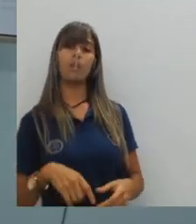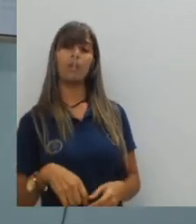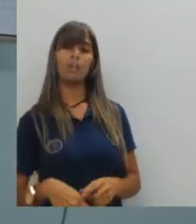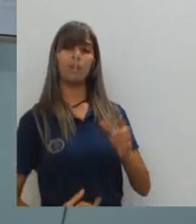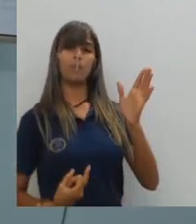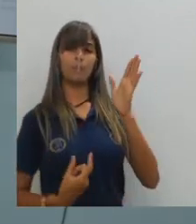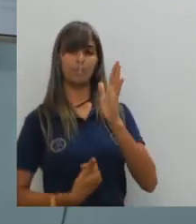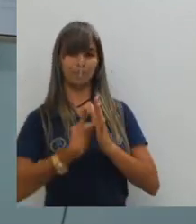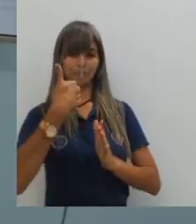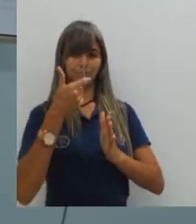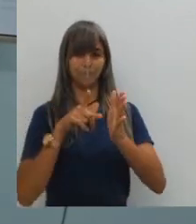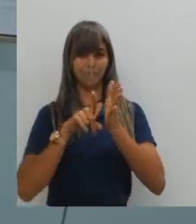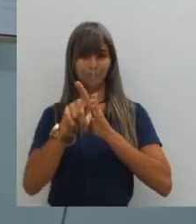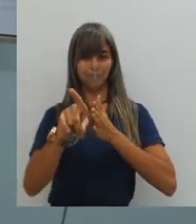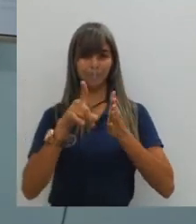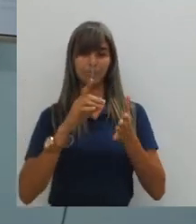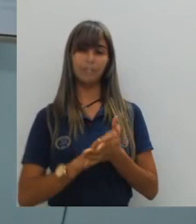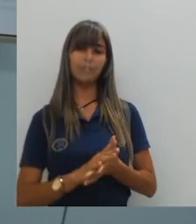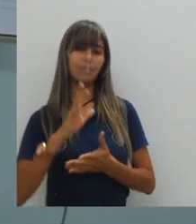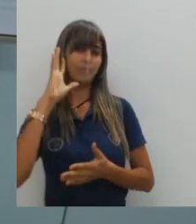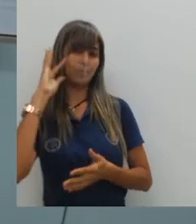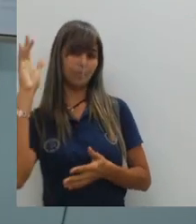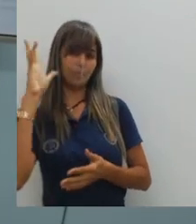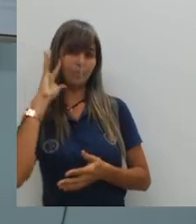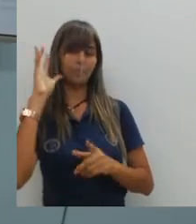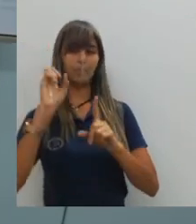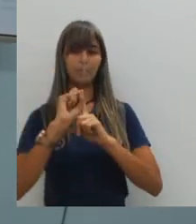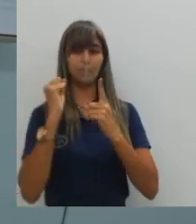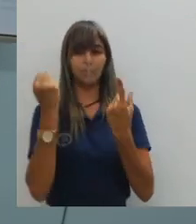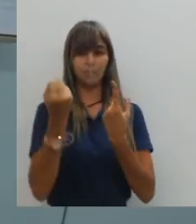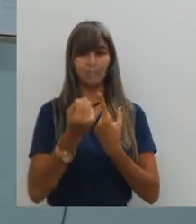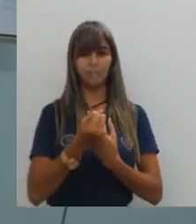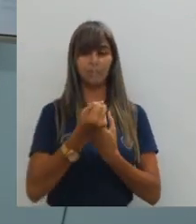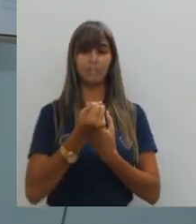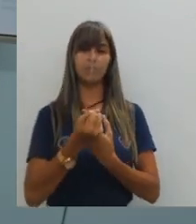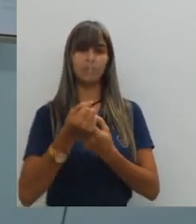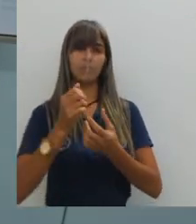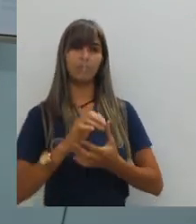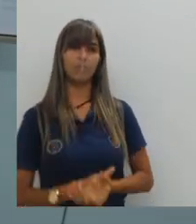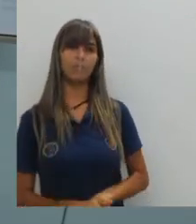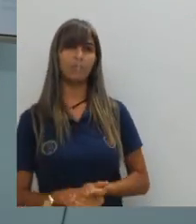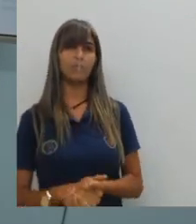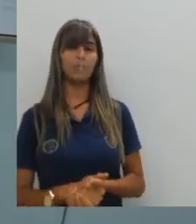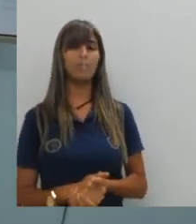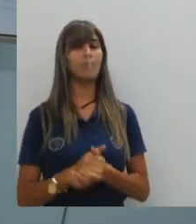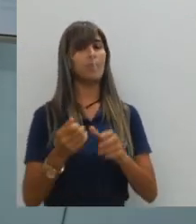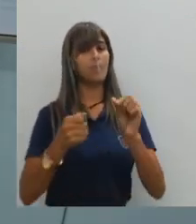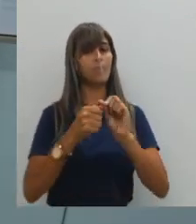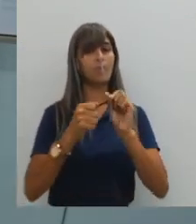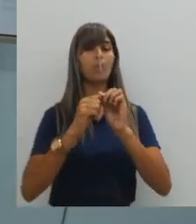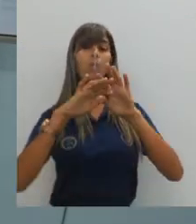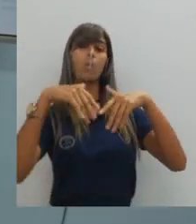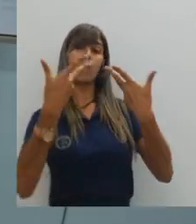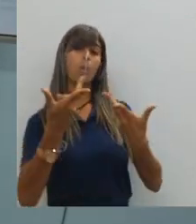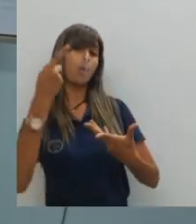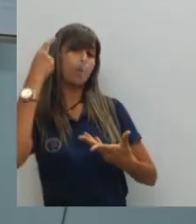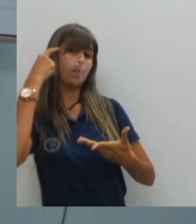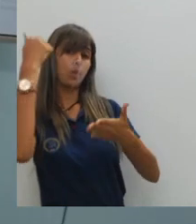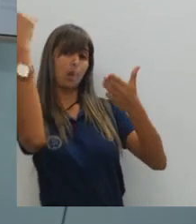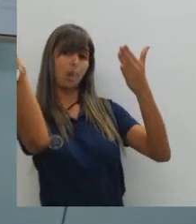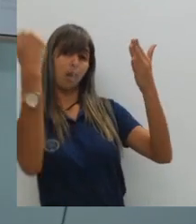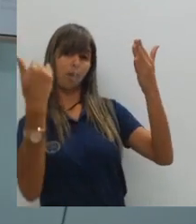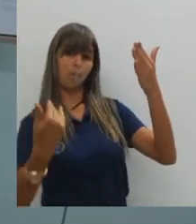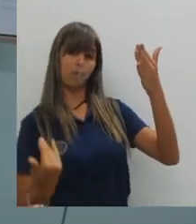questão é a teoria do fato social, né? A teoria do fato social foi elaborada por qual dos pensadores